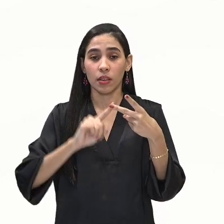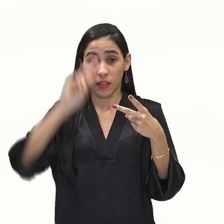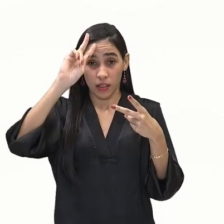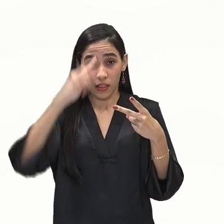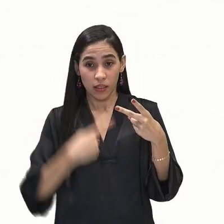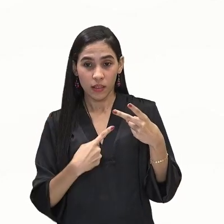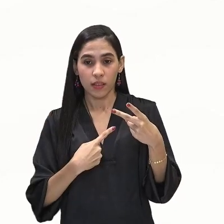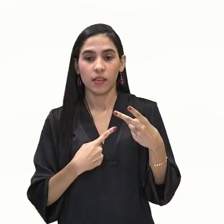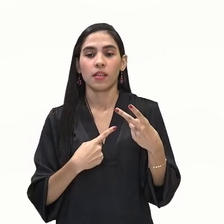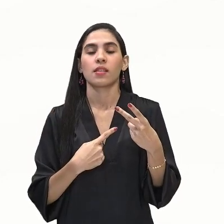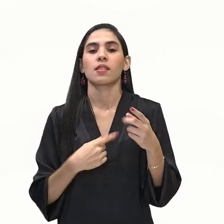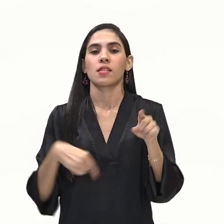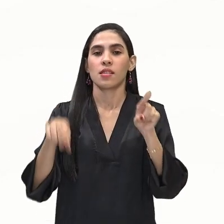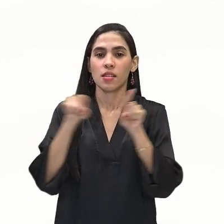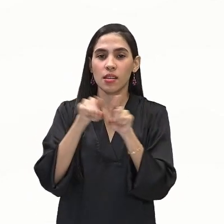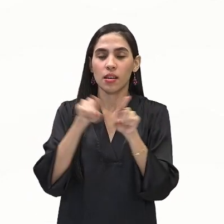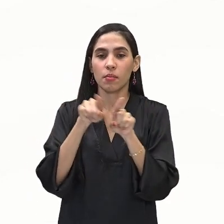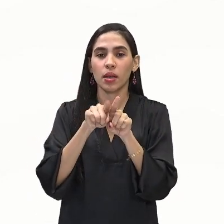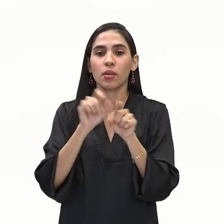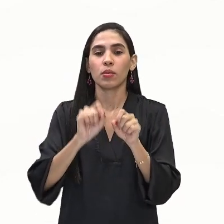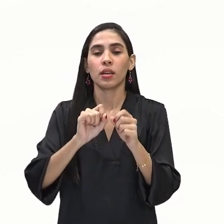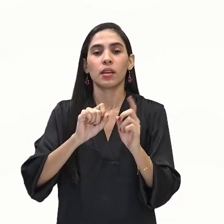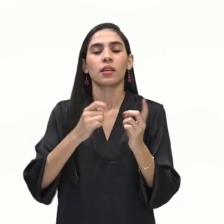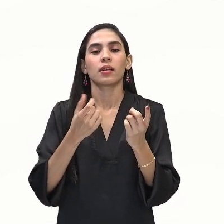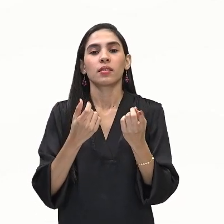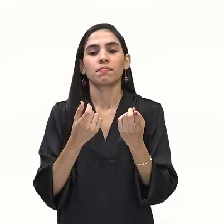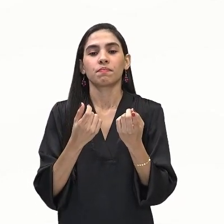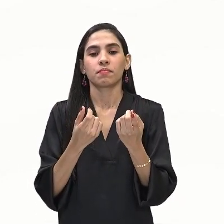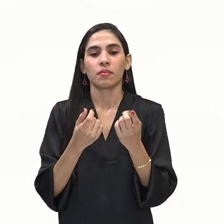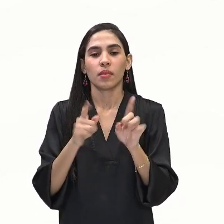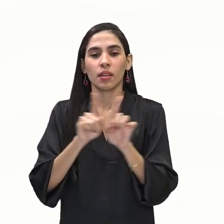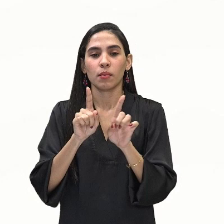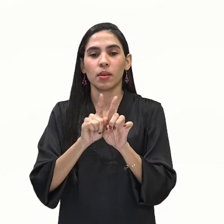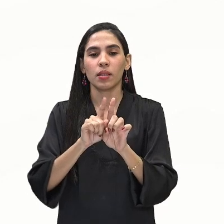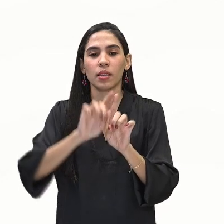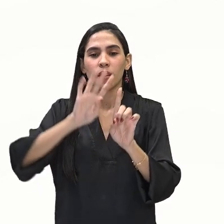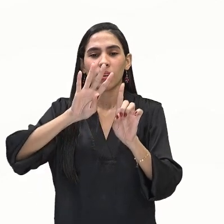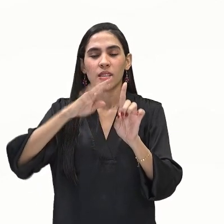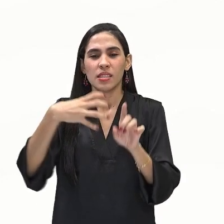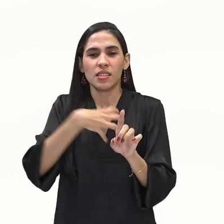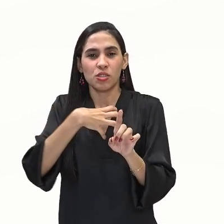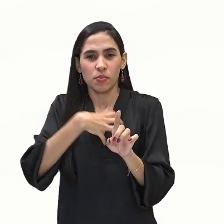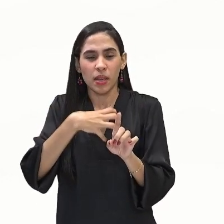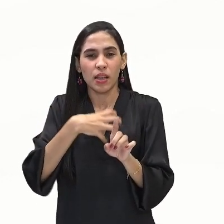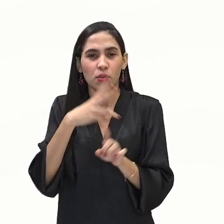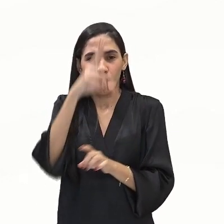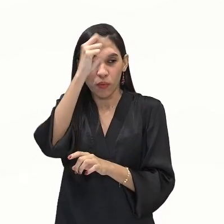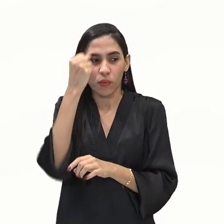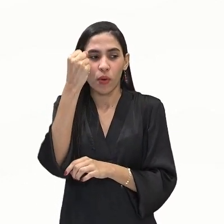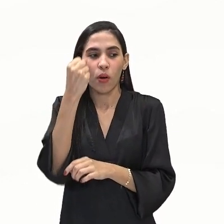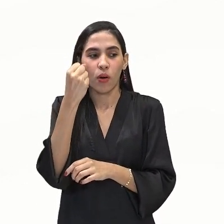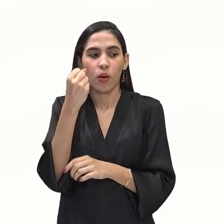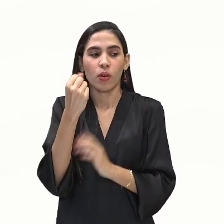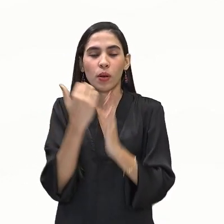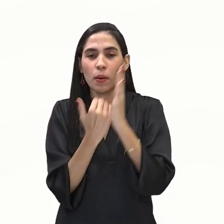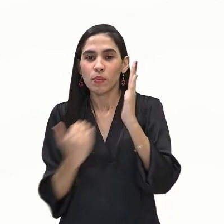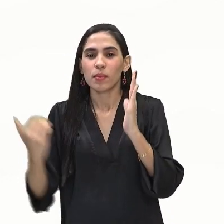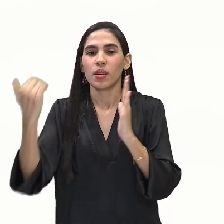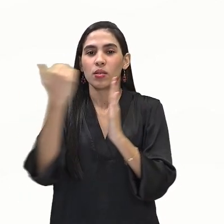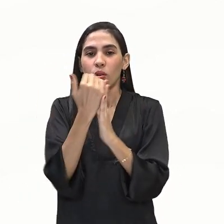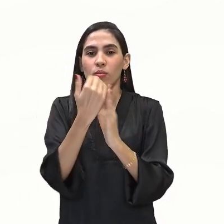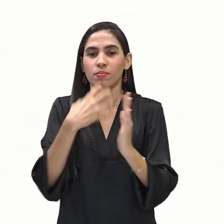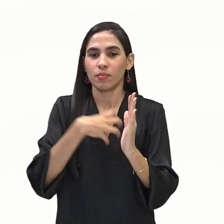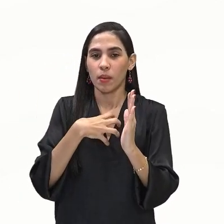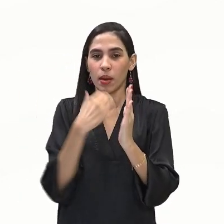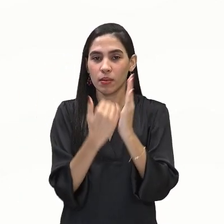e também pela exaltação, pela exacerbação dos sentimentos pessoais